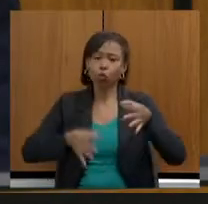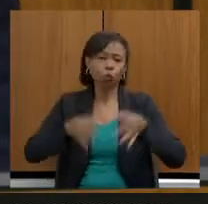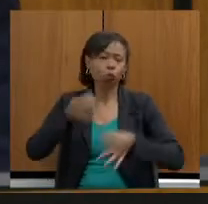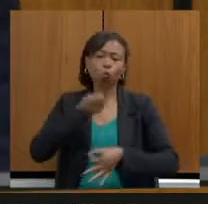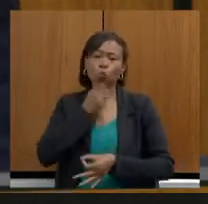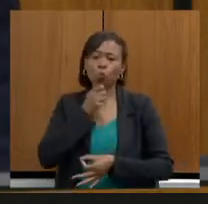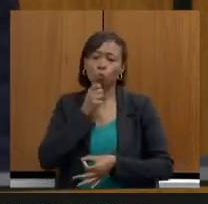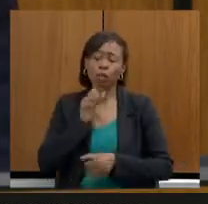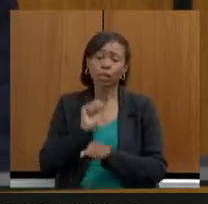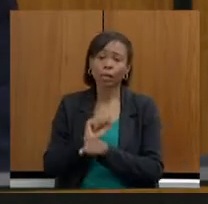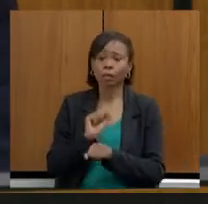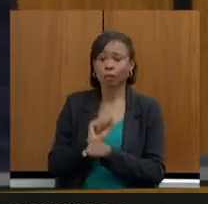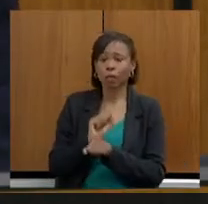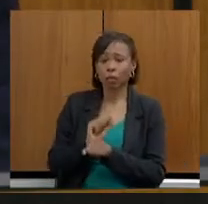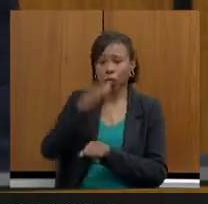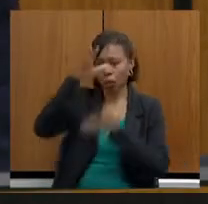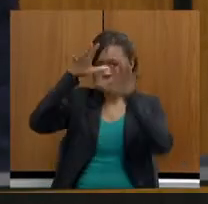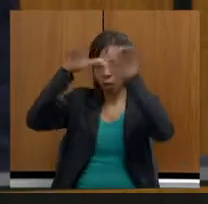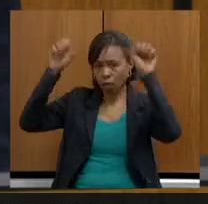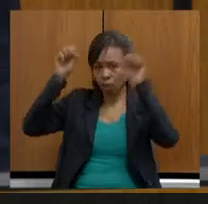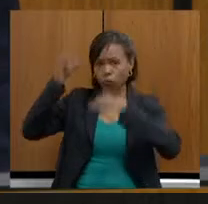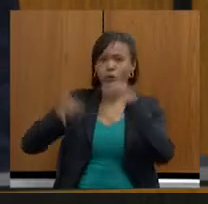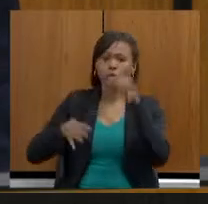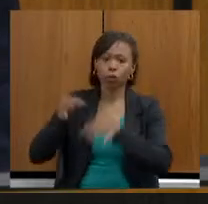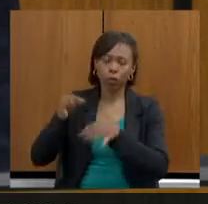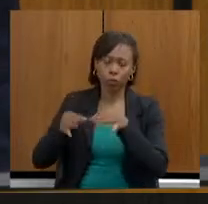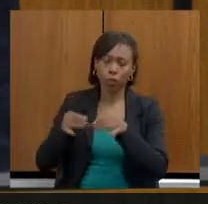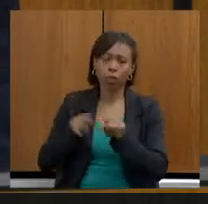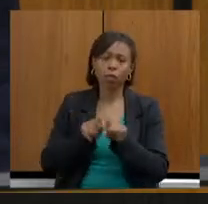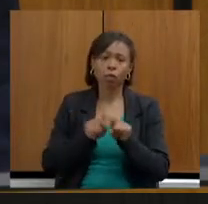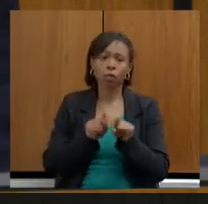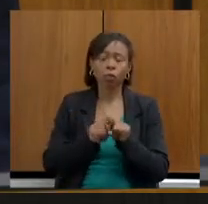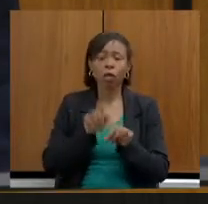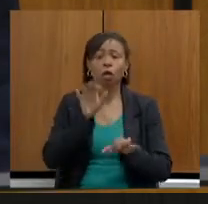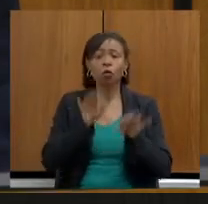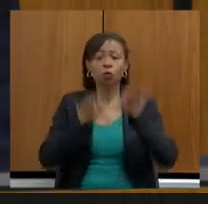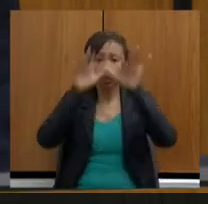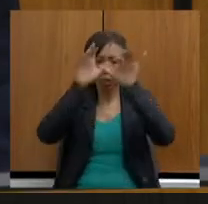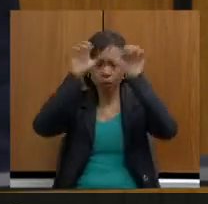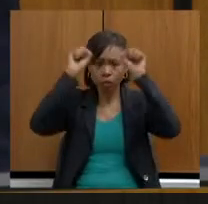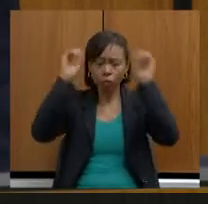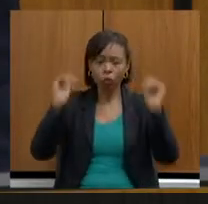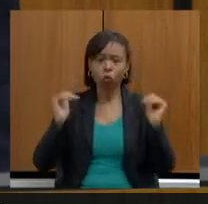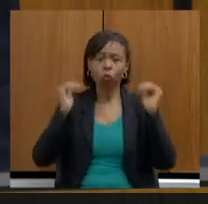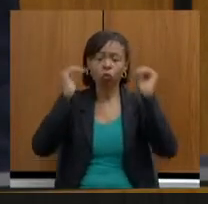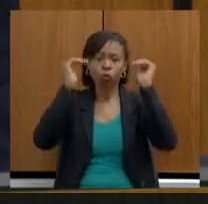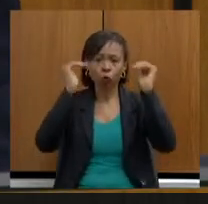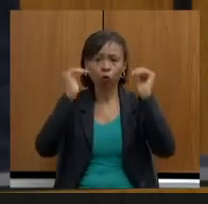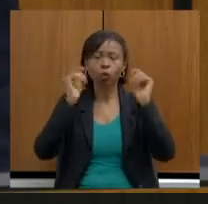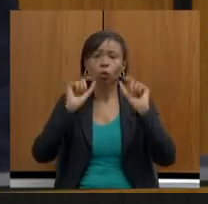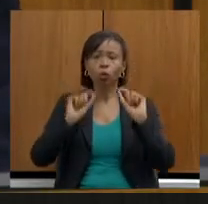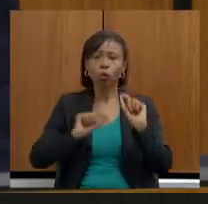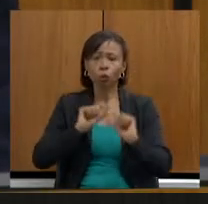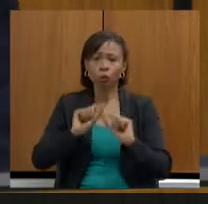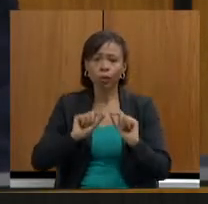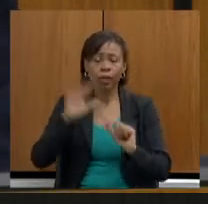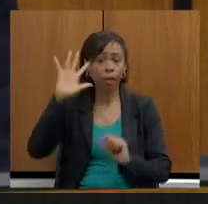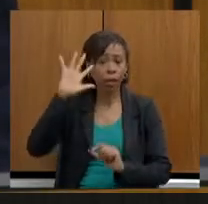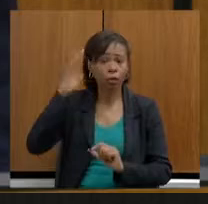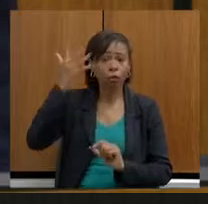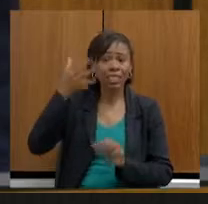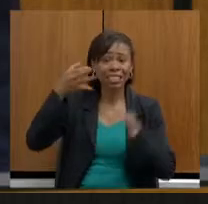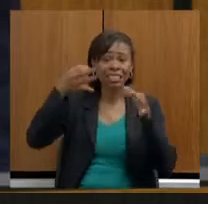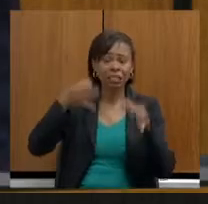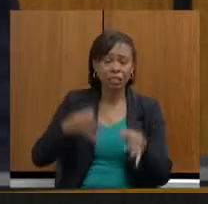definitivo no tribunal de justiça e recursos aos tribunais superiores o aplicar o entendimento correto e aguardar a decisão